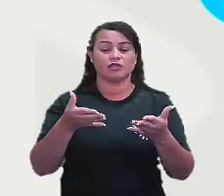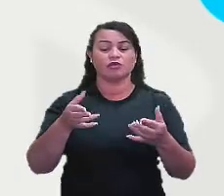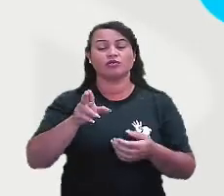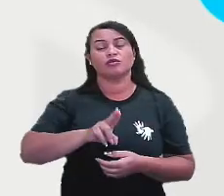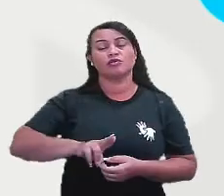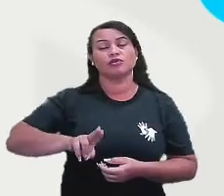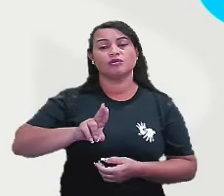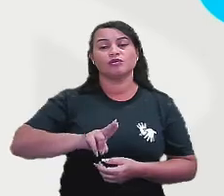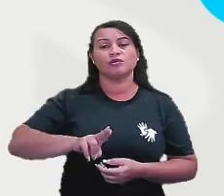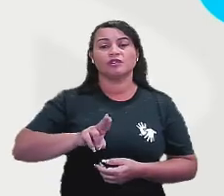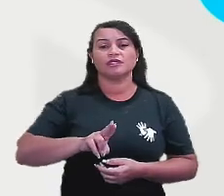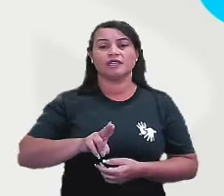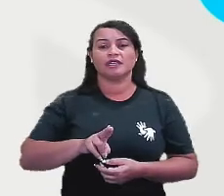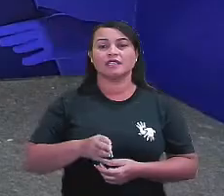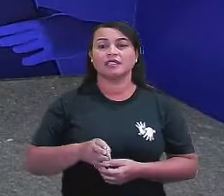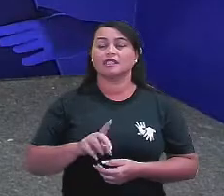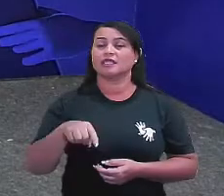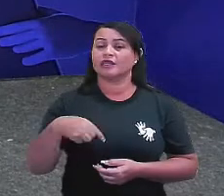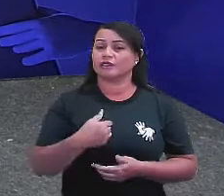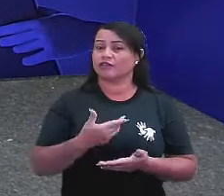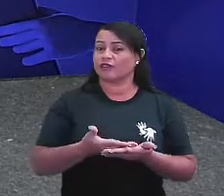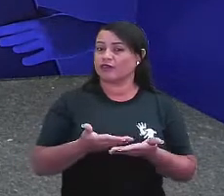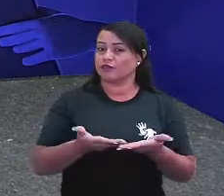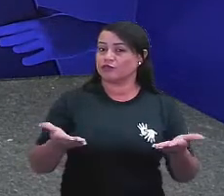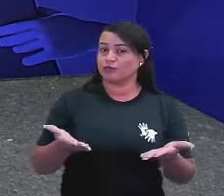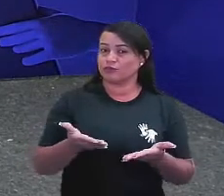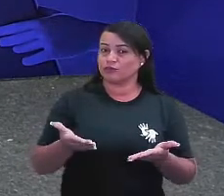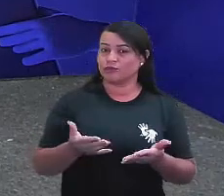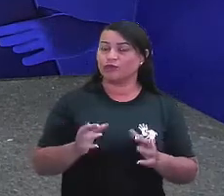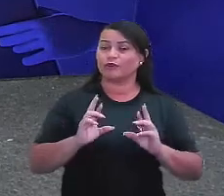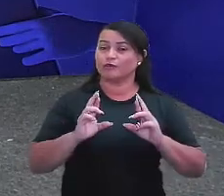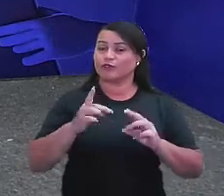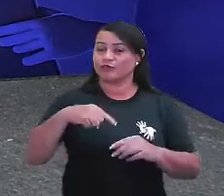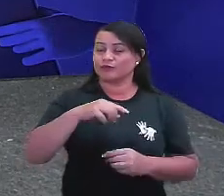utilizadas hoje. E essa foi a nossa aula de hoje. Eu